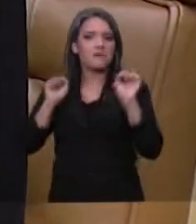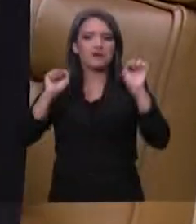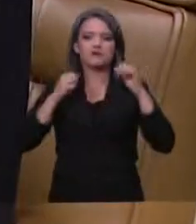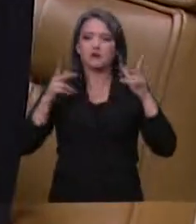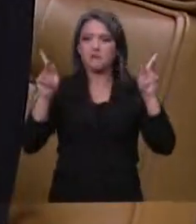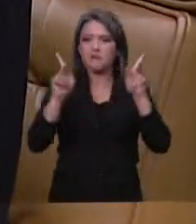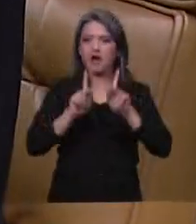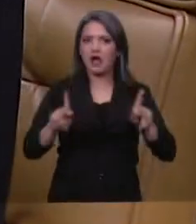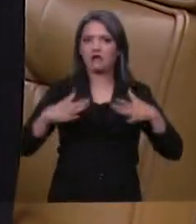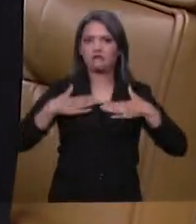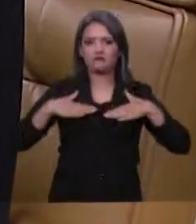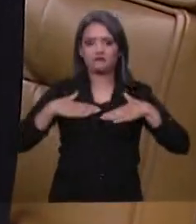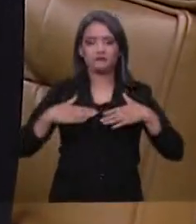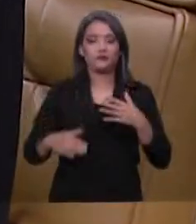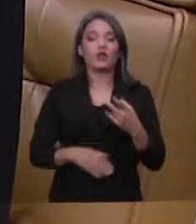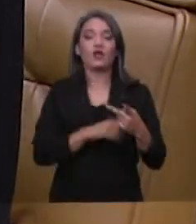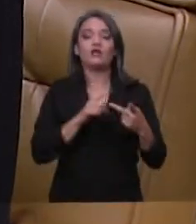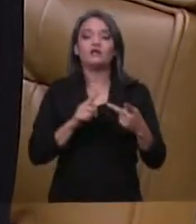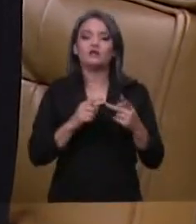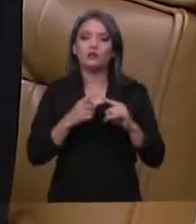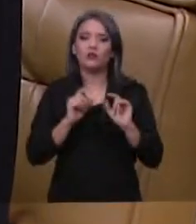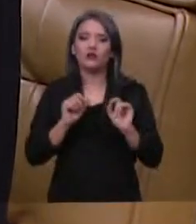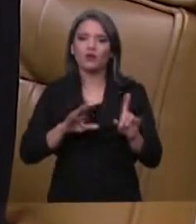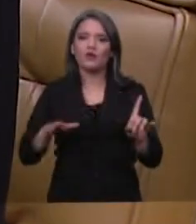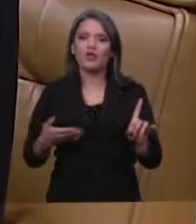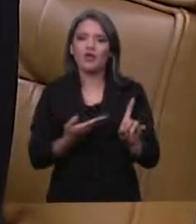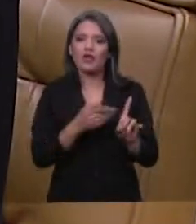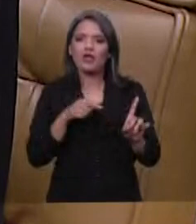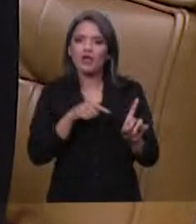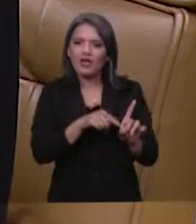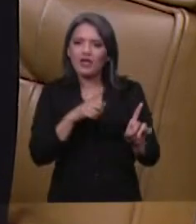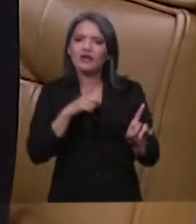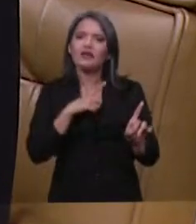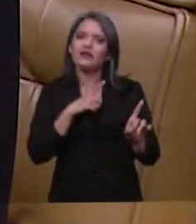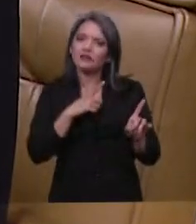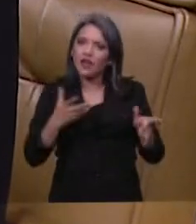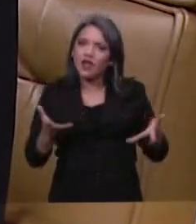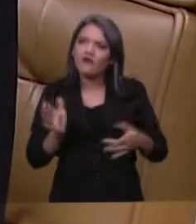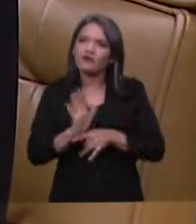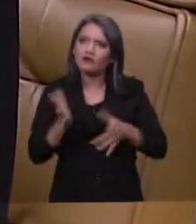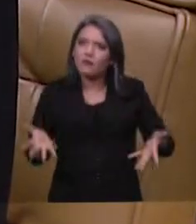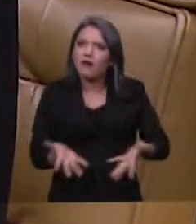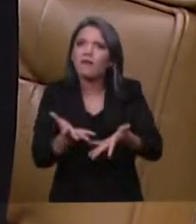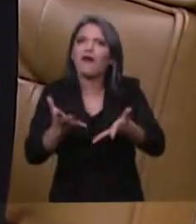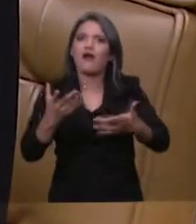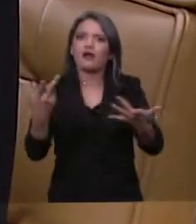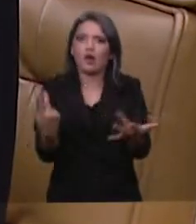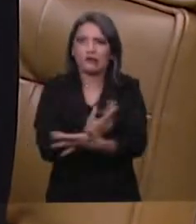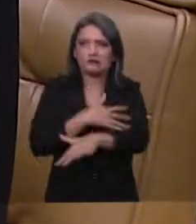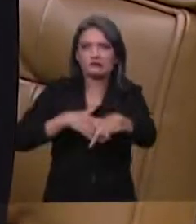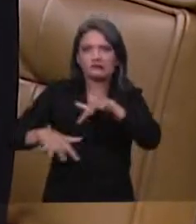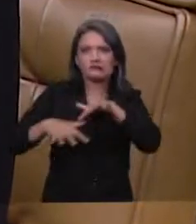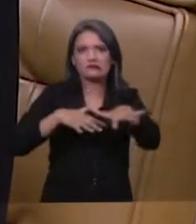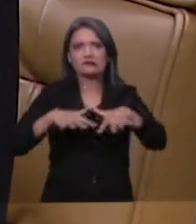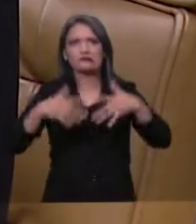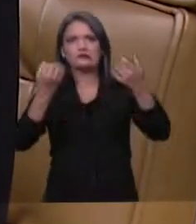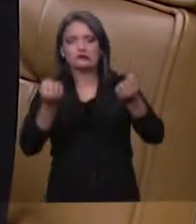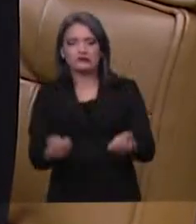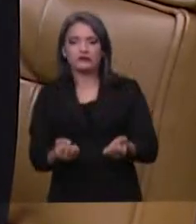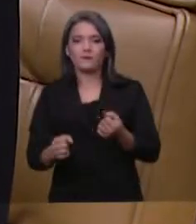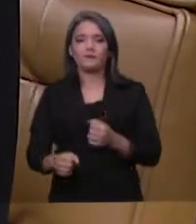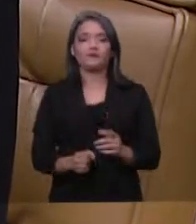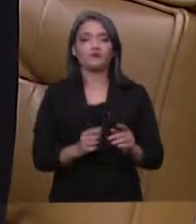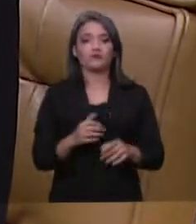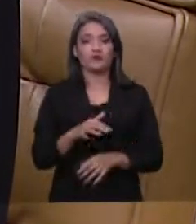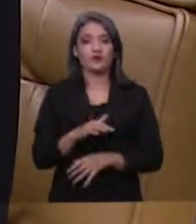manifestações. Segundo, porque é evidente que ele deu causa à turbulência provocada. Na terceira fase da aplicação da pena, não vislumbra